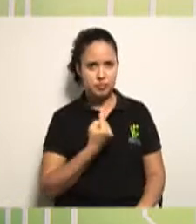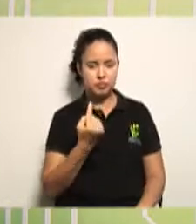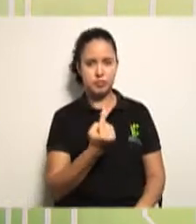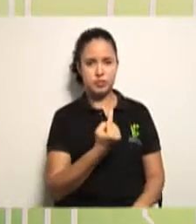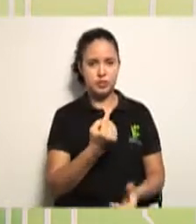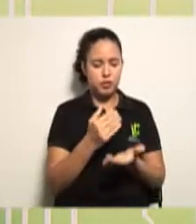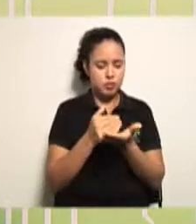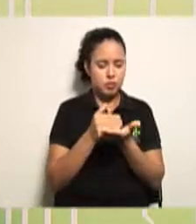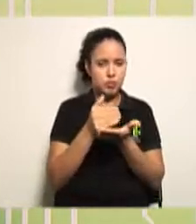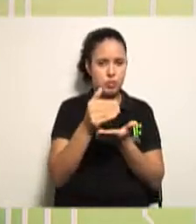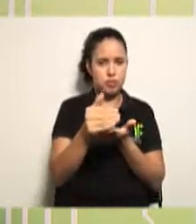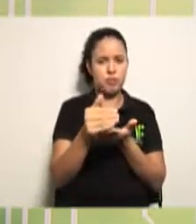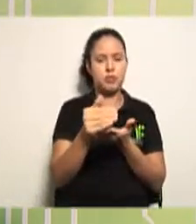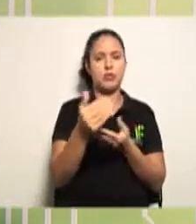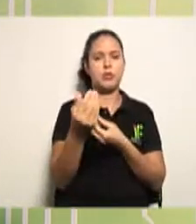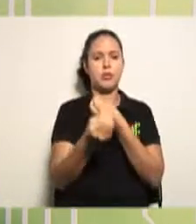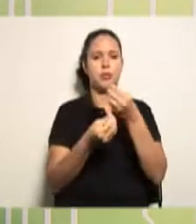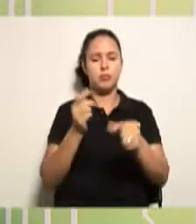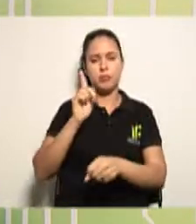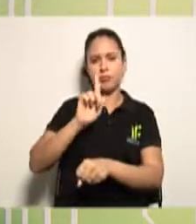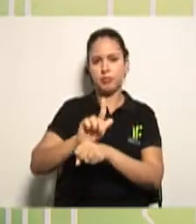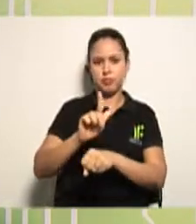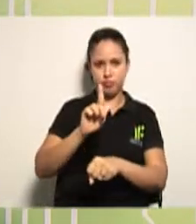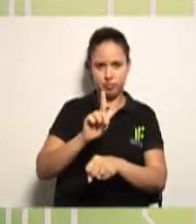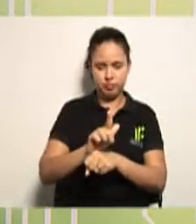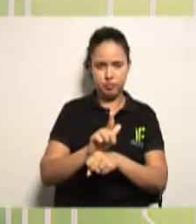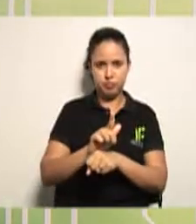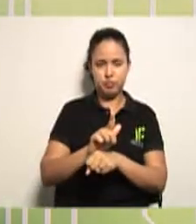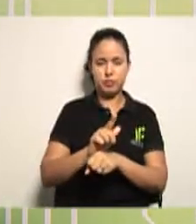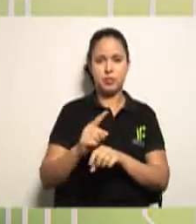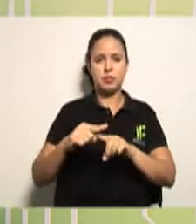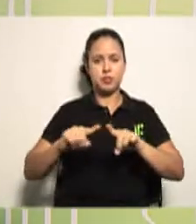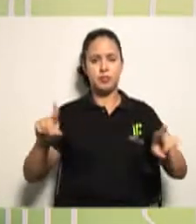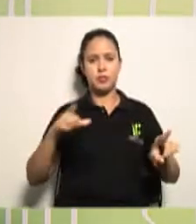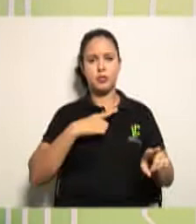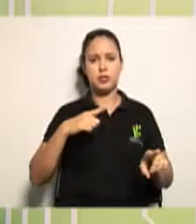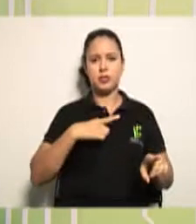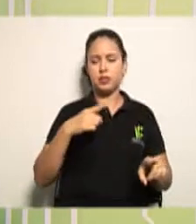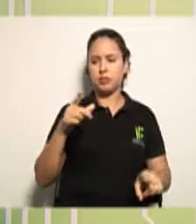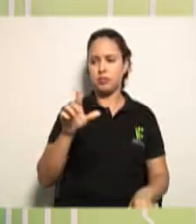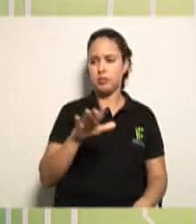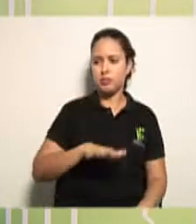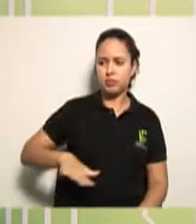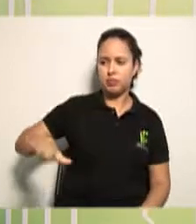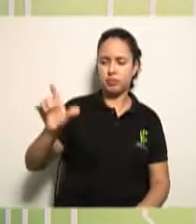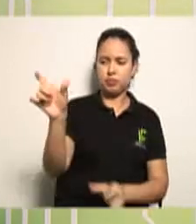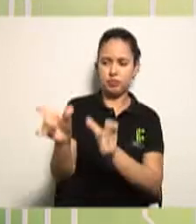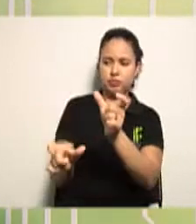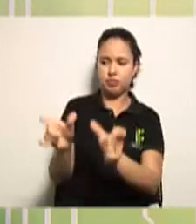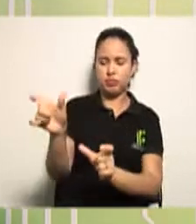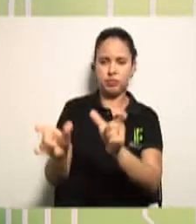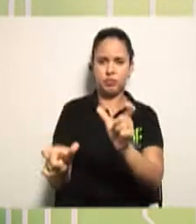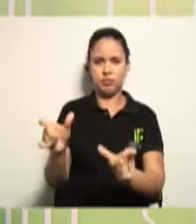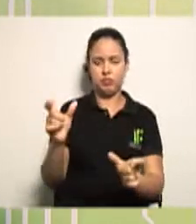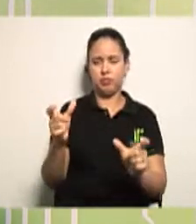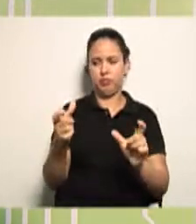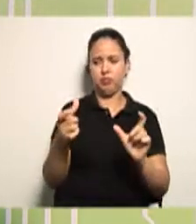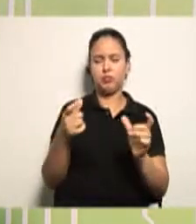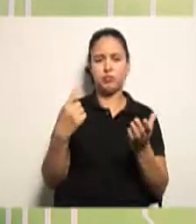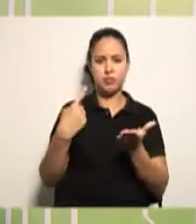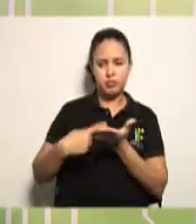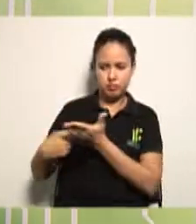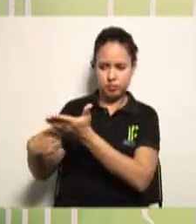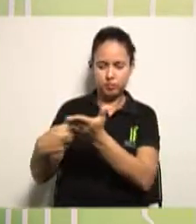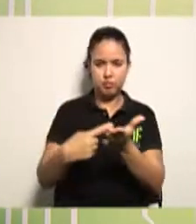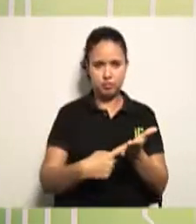o gestor desse empreendimento, mas tem os clientes que estão envolvidos, ligados. Você quer